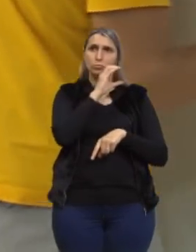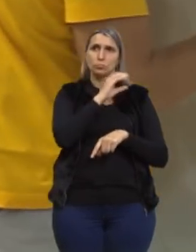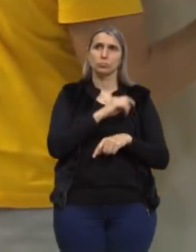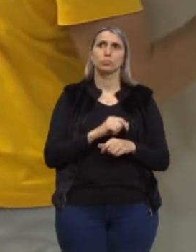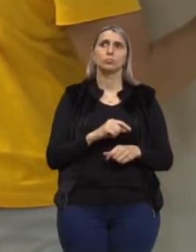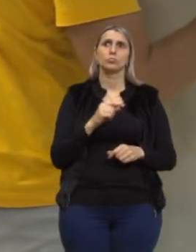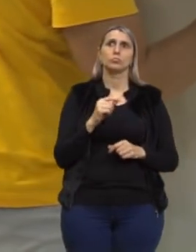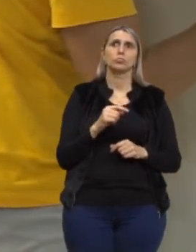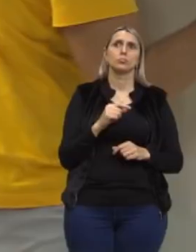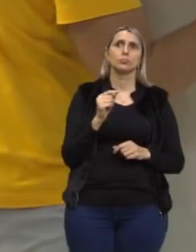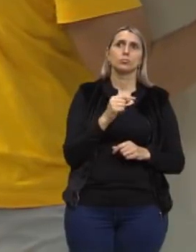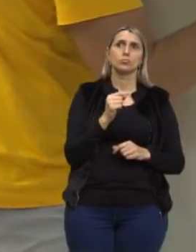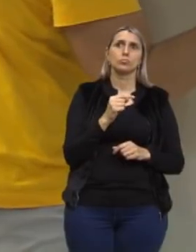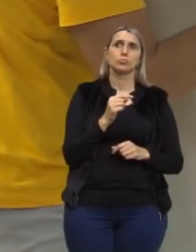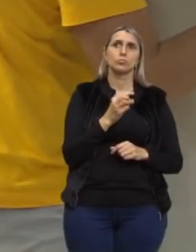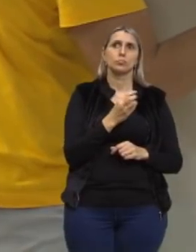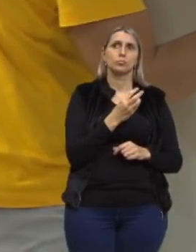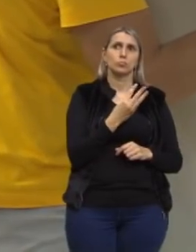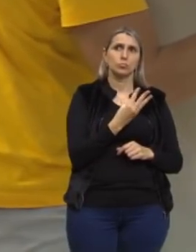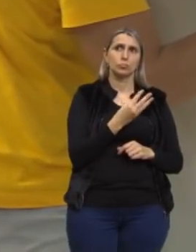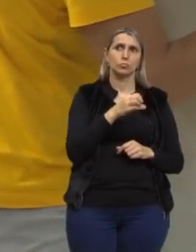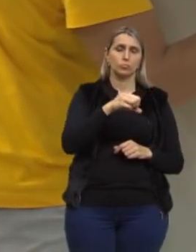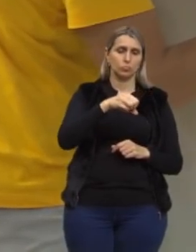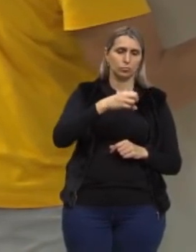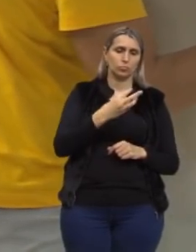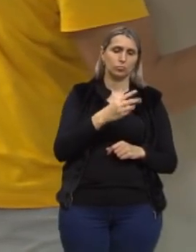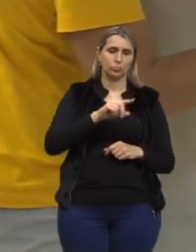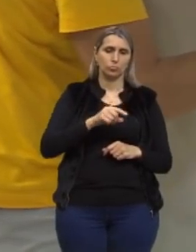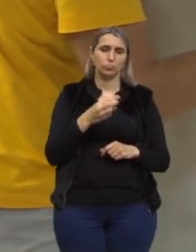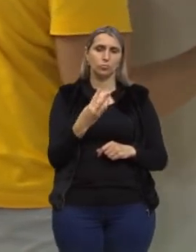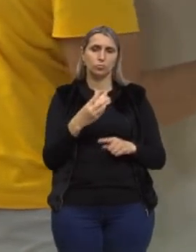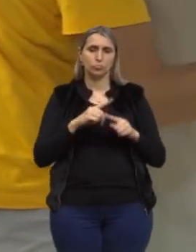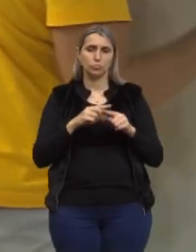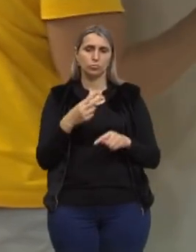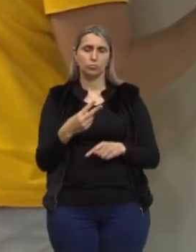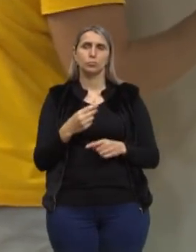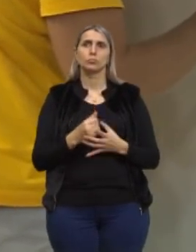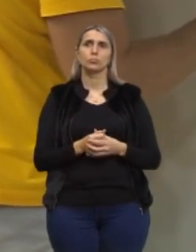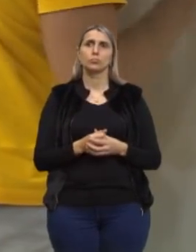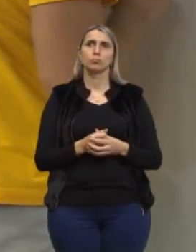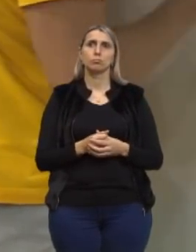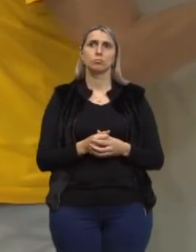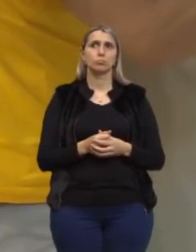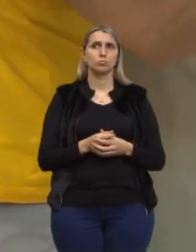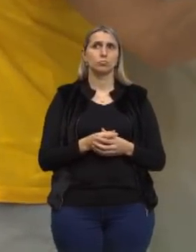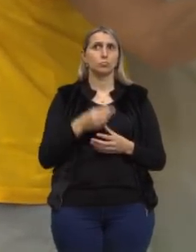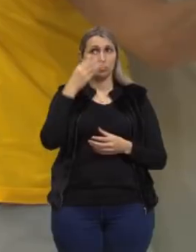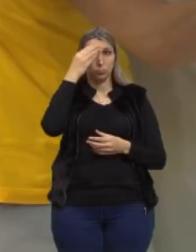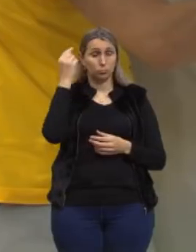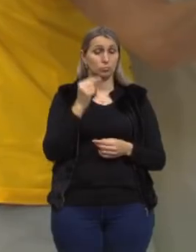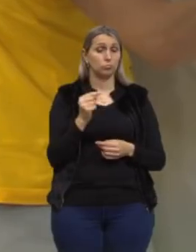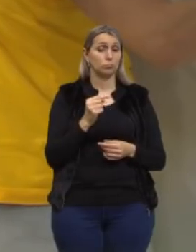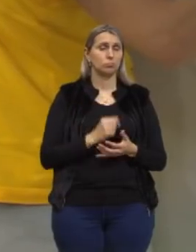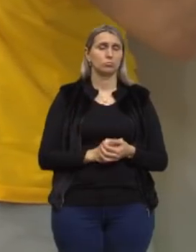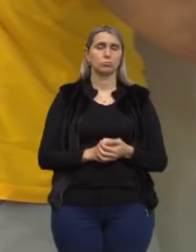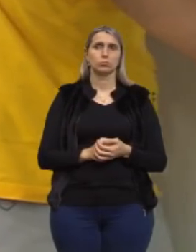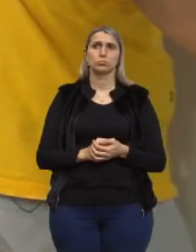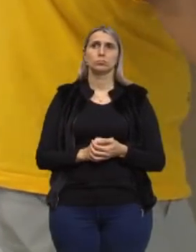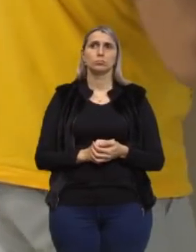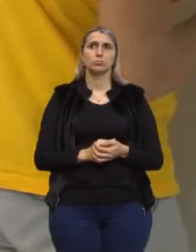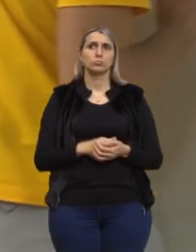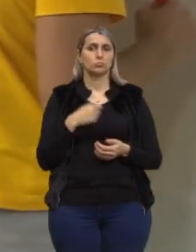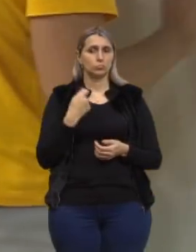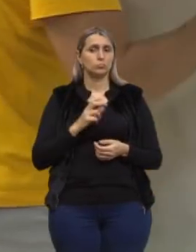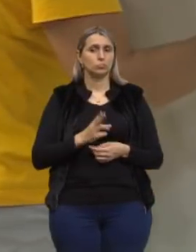esse 393 vírgula 3 x 2 não esqueço que esse sinal é negativo tá